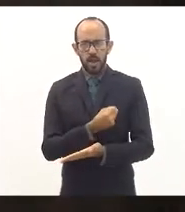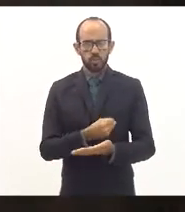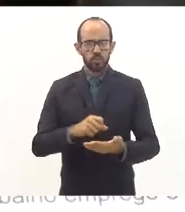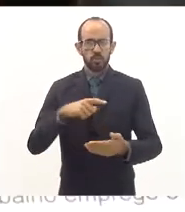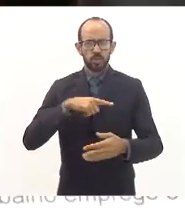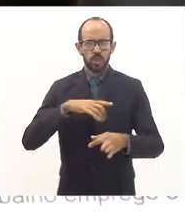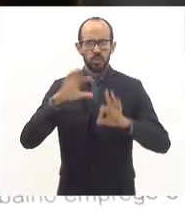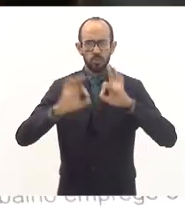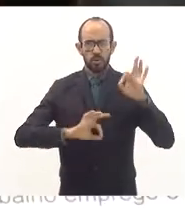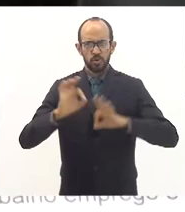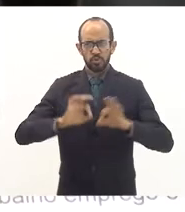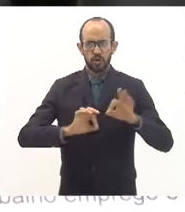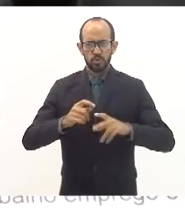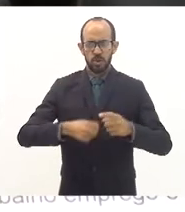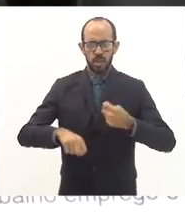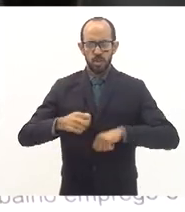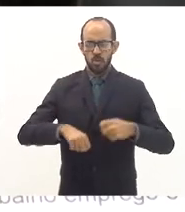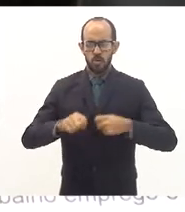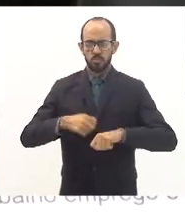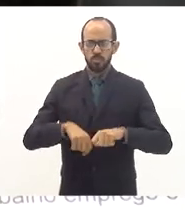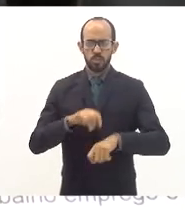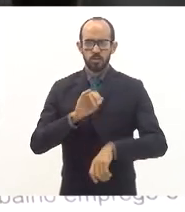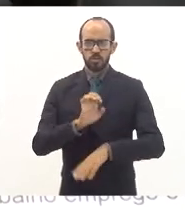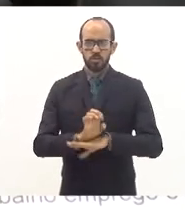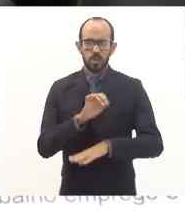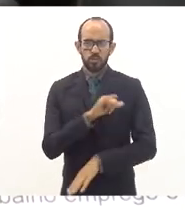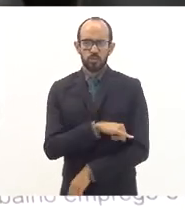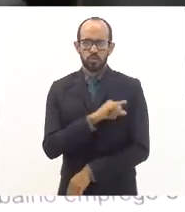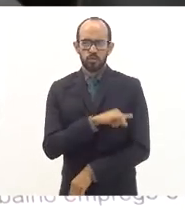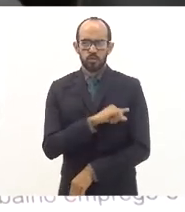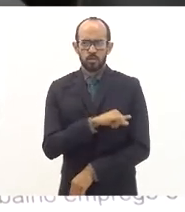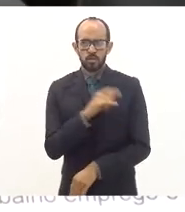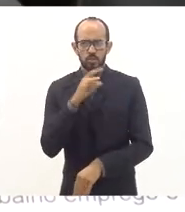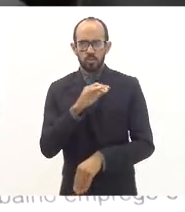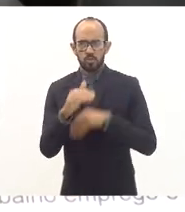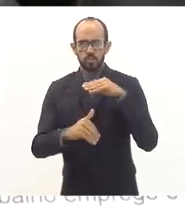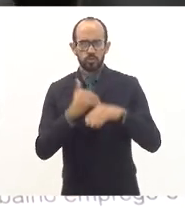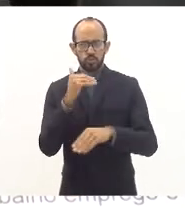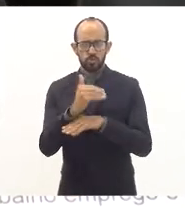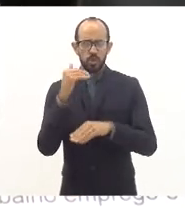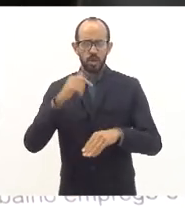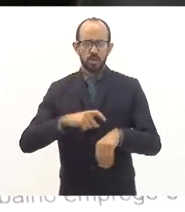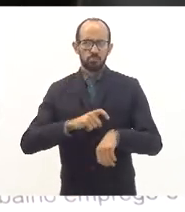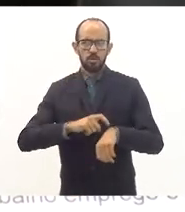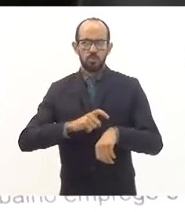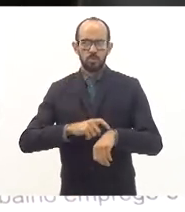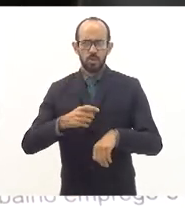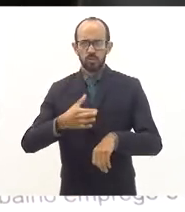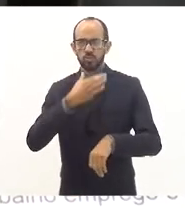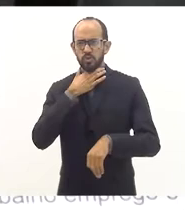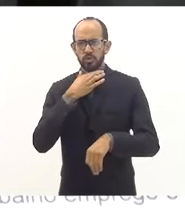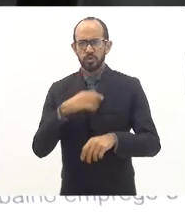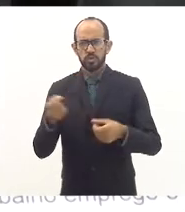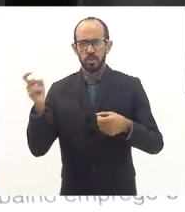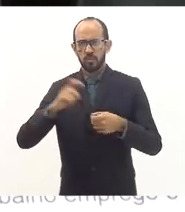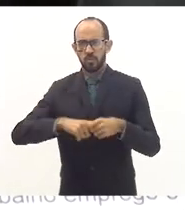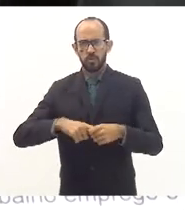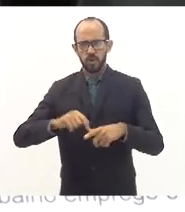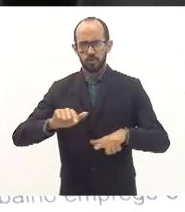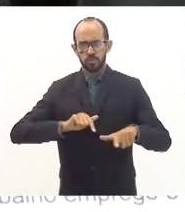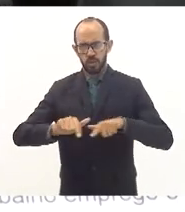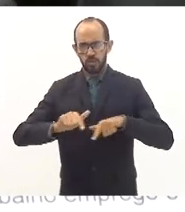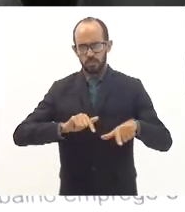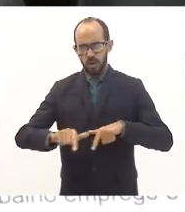da economia do Estado do Rio de Janeiro para que a gente possa superar esse momento de crise, devolver os empregos